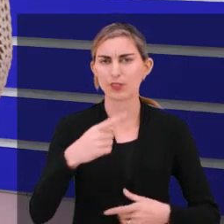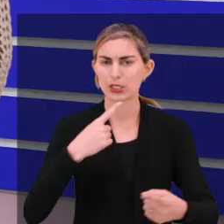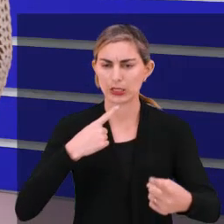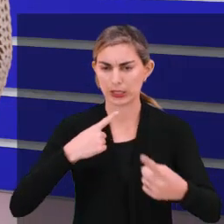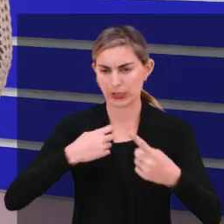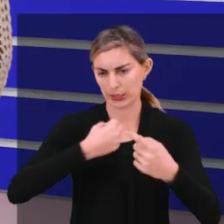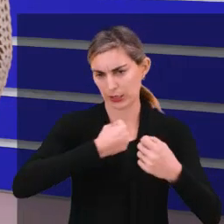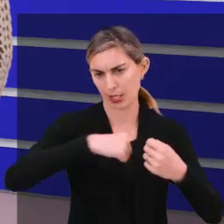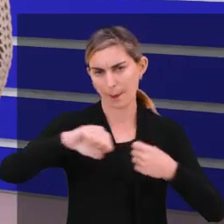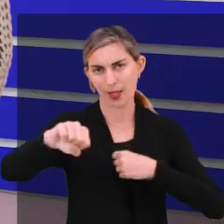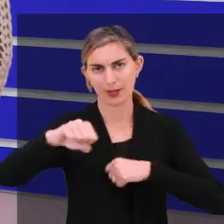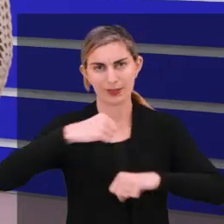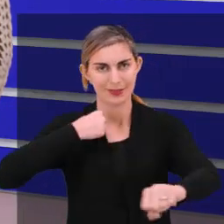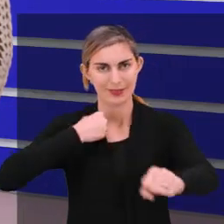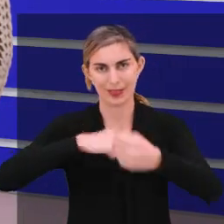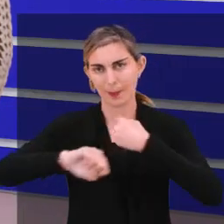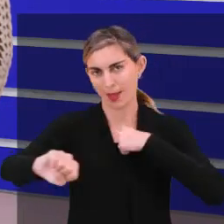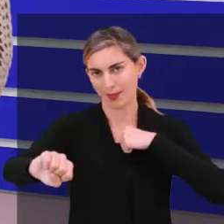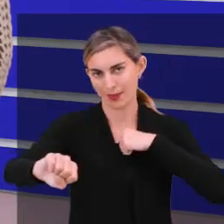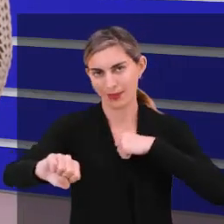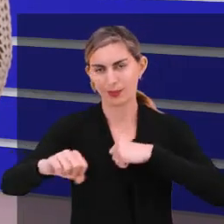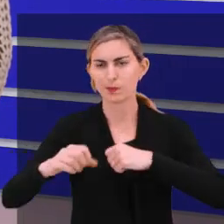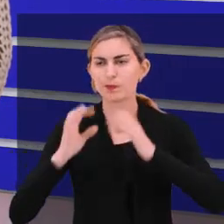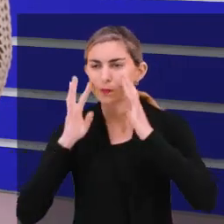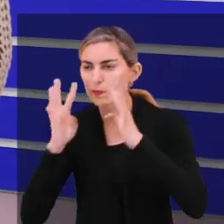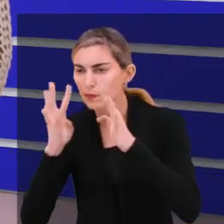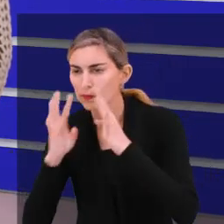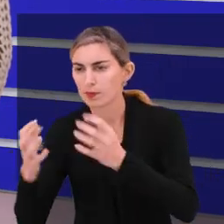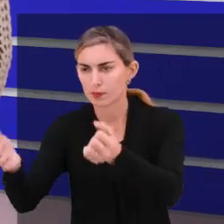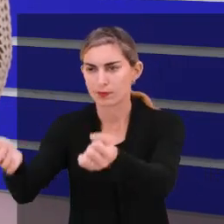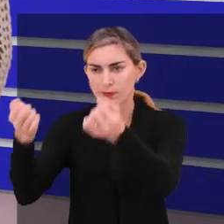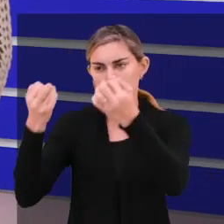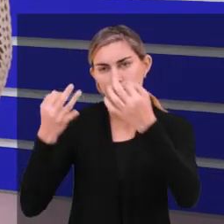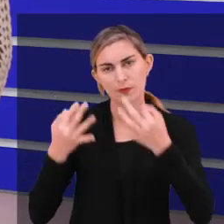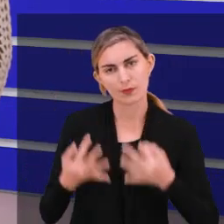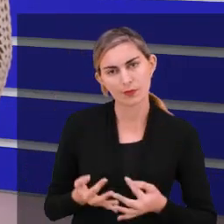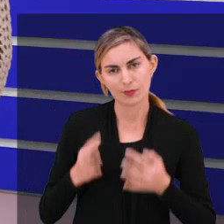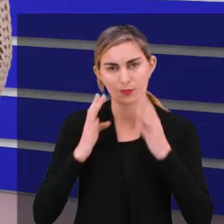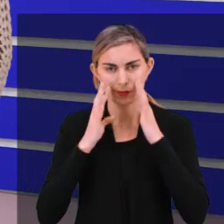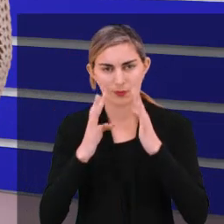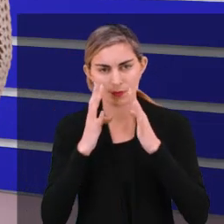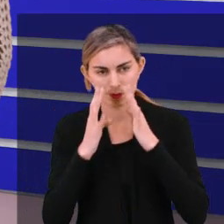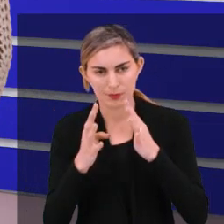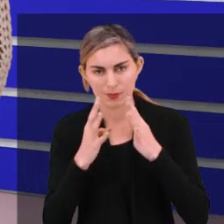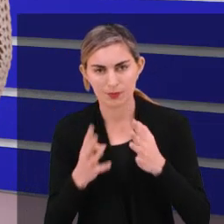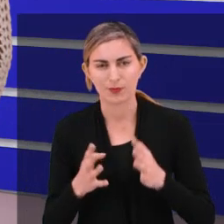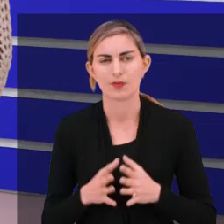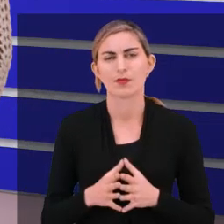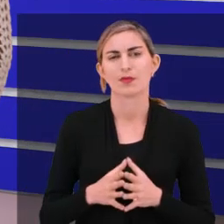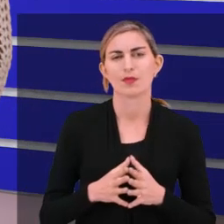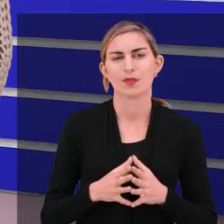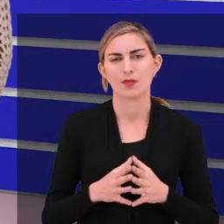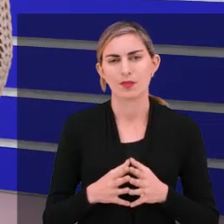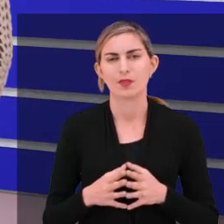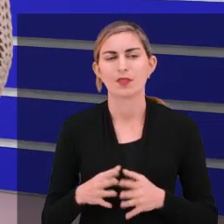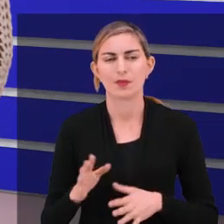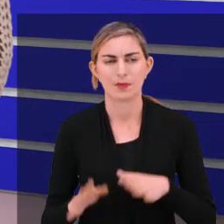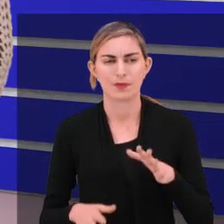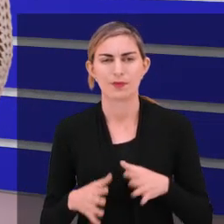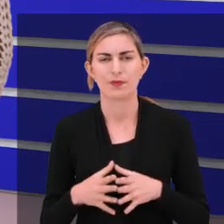para aquele debate aberto para ouvir o outro, né? Eu entendo que você vai com muito mais